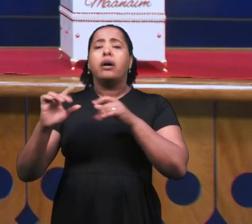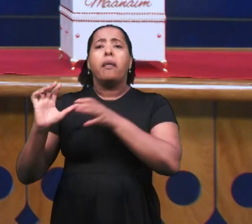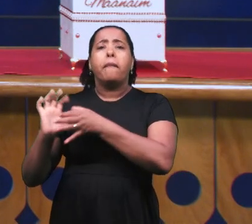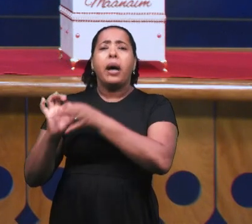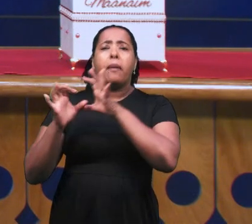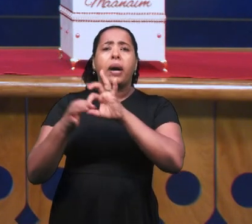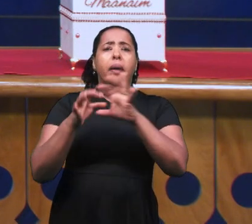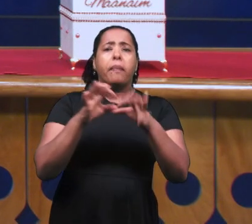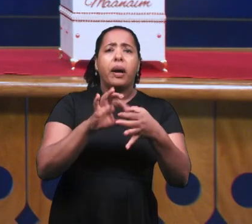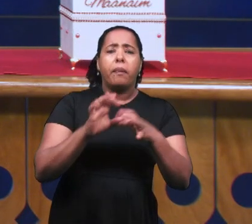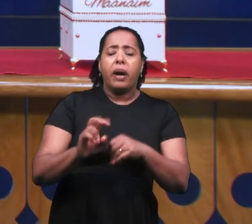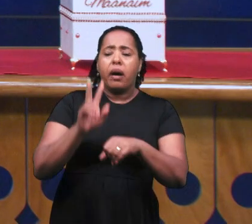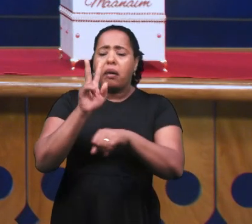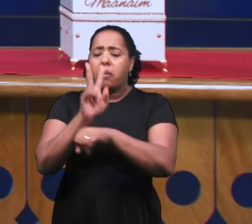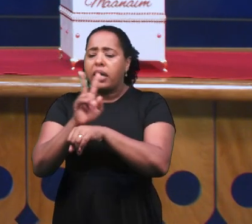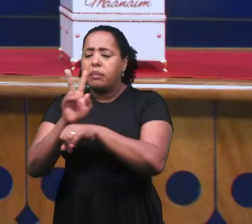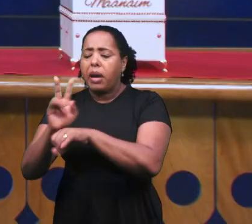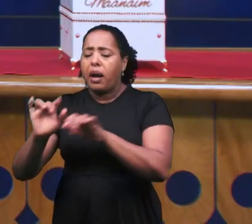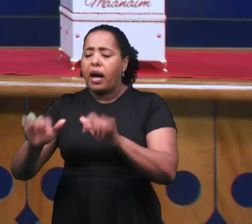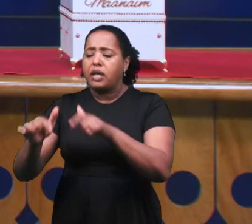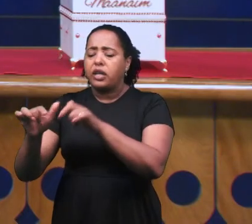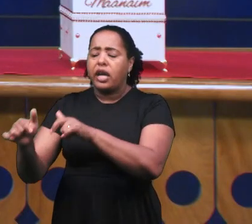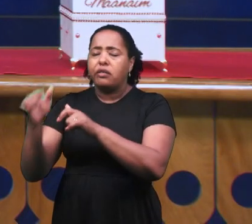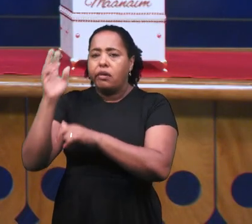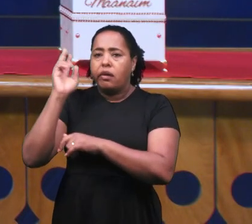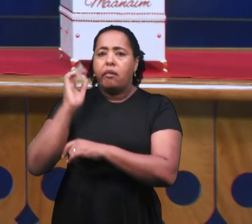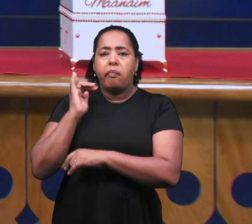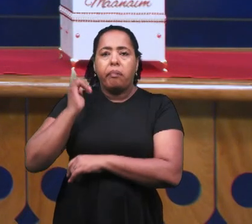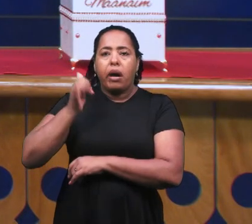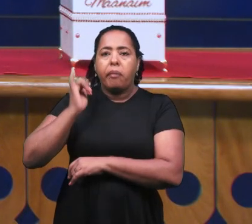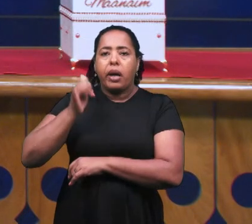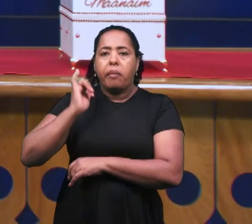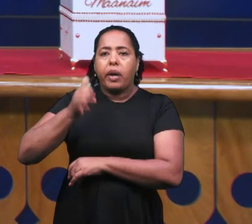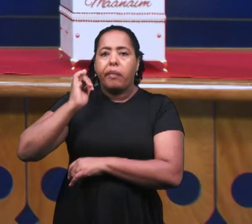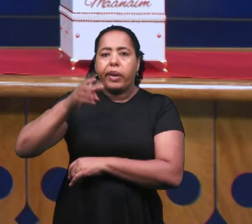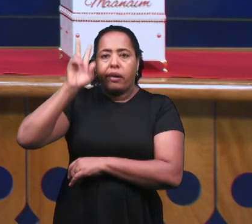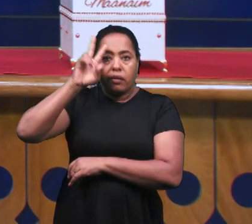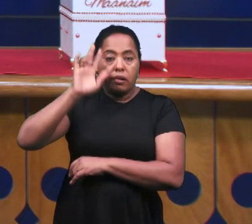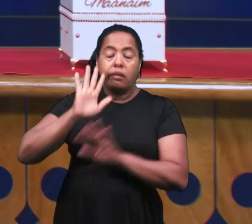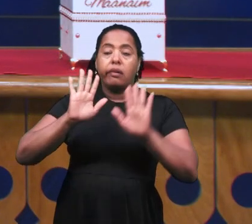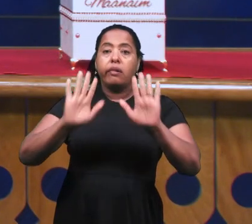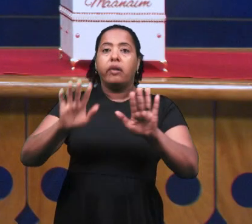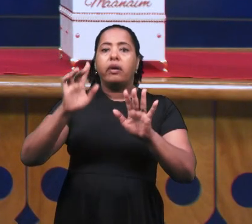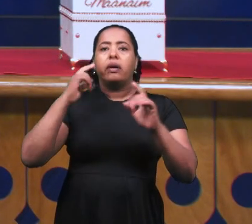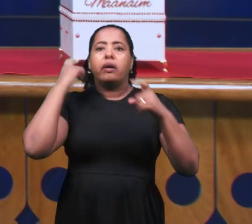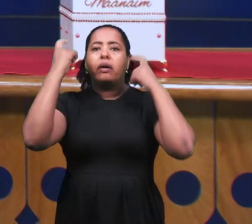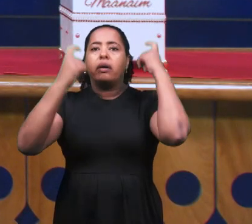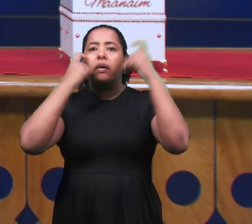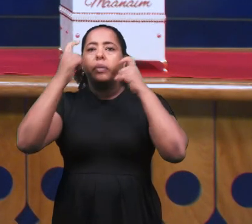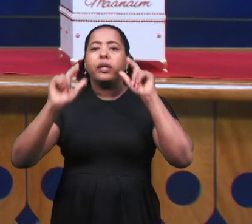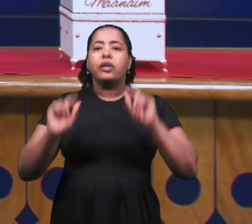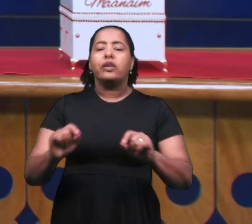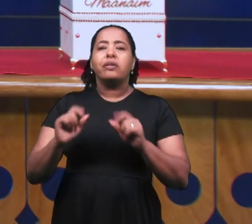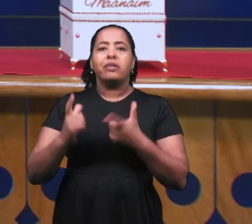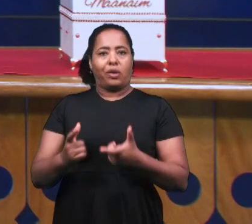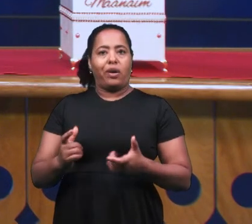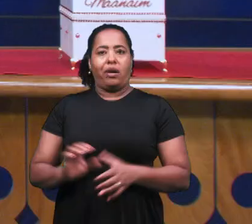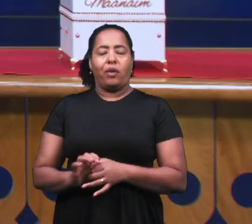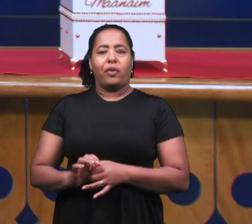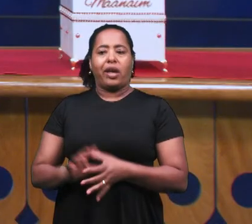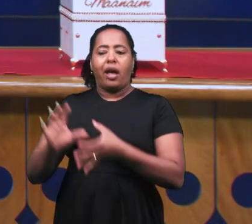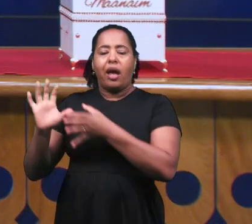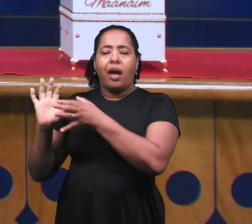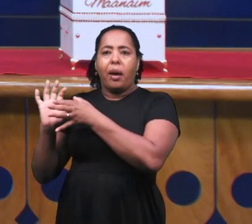agiram dessa forma. Naquele contexto ali. Agora, a nossa preocupação é contextualizar